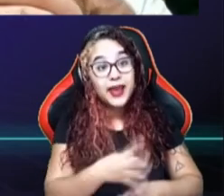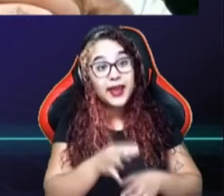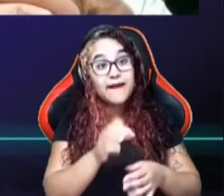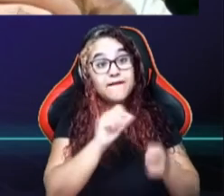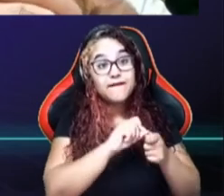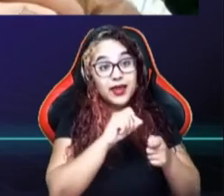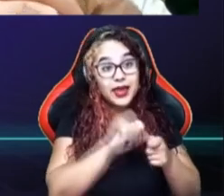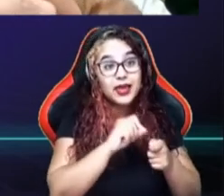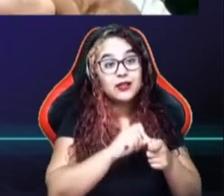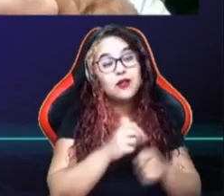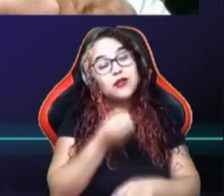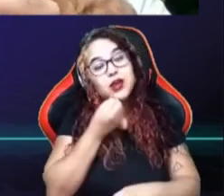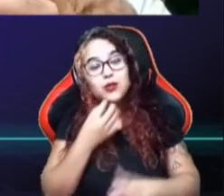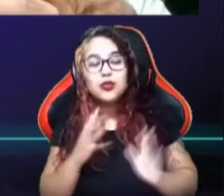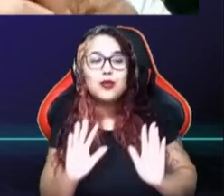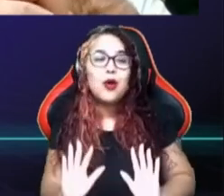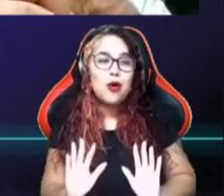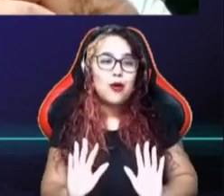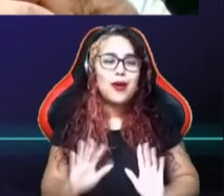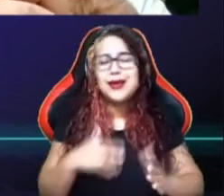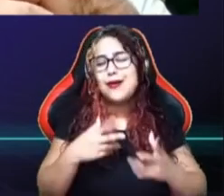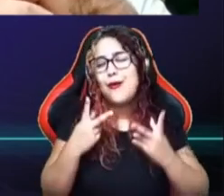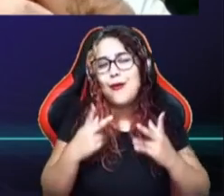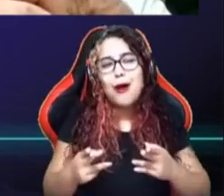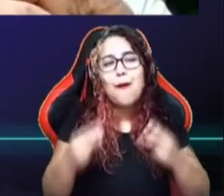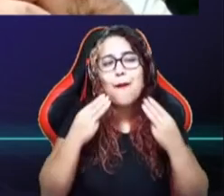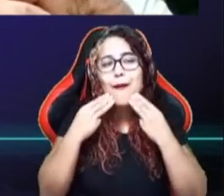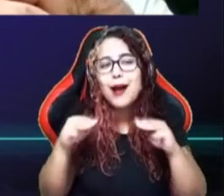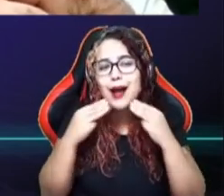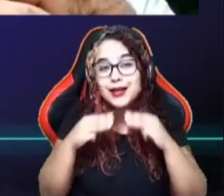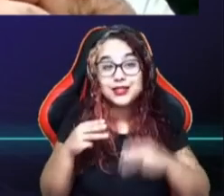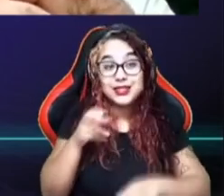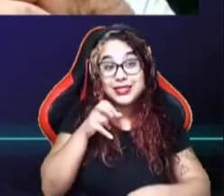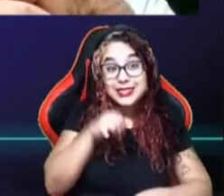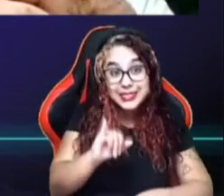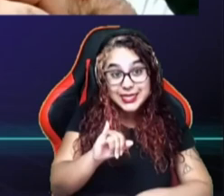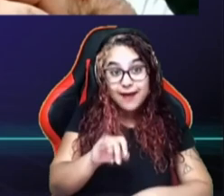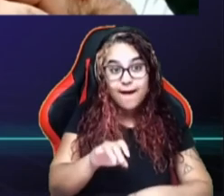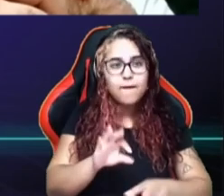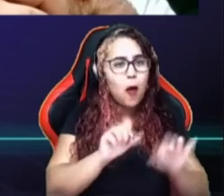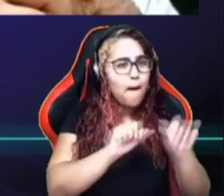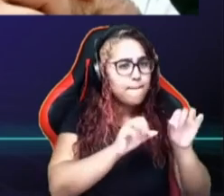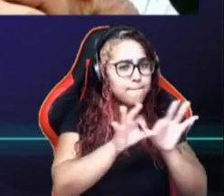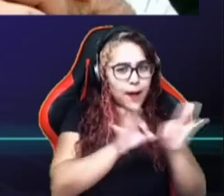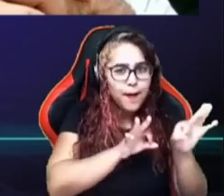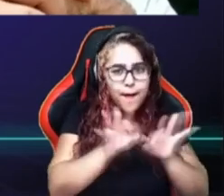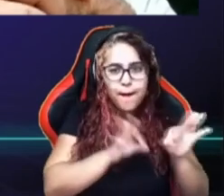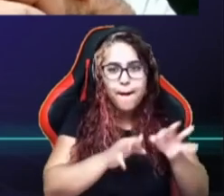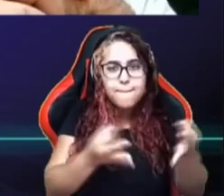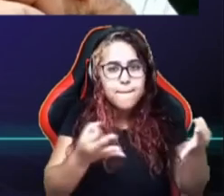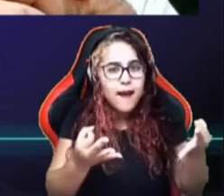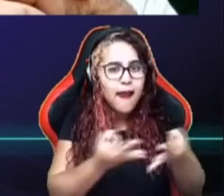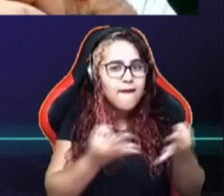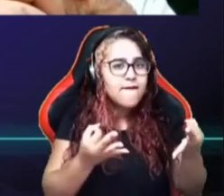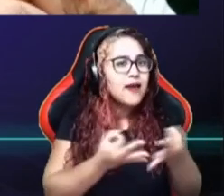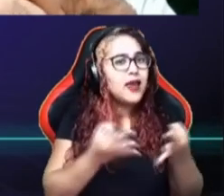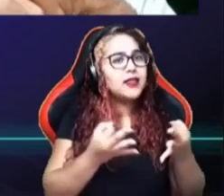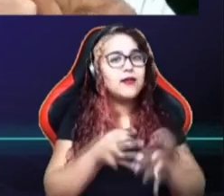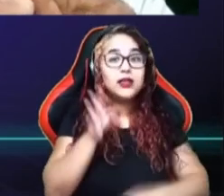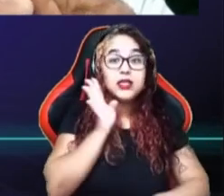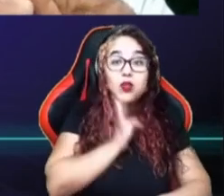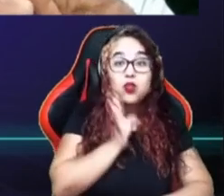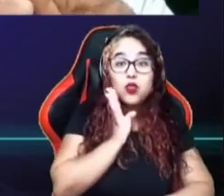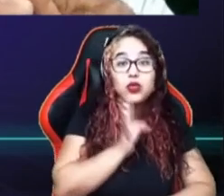de marketing e de comunicação. Se é uma ação bem feita, vai ser muito legal, porque é